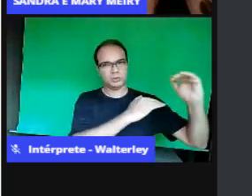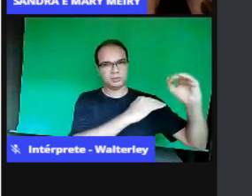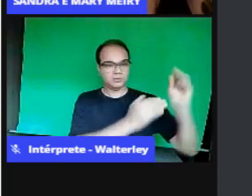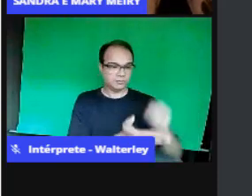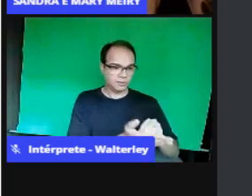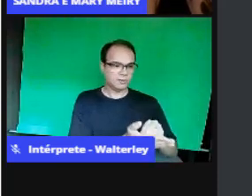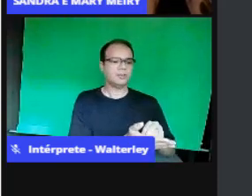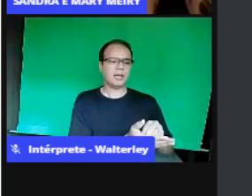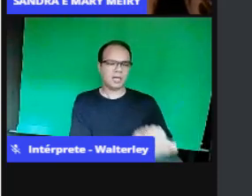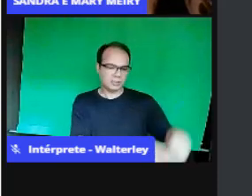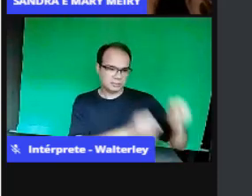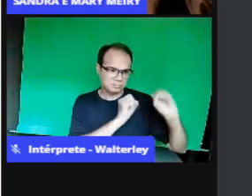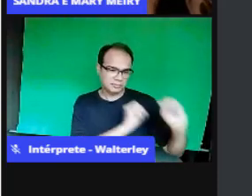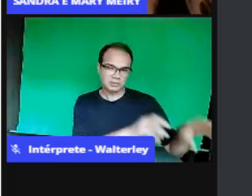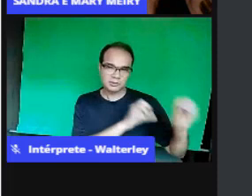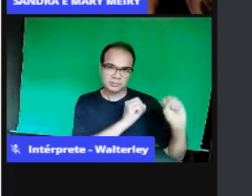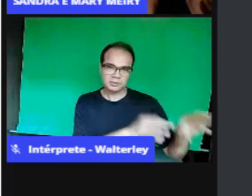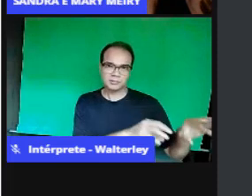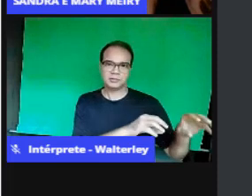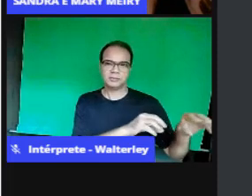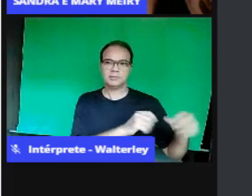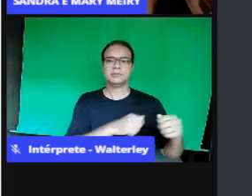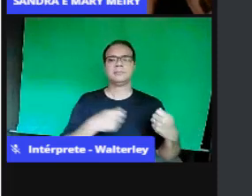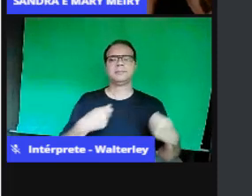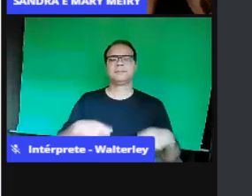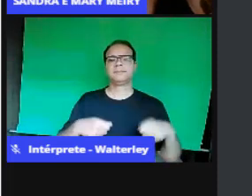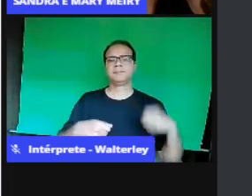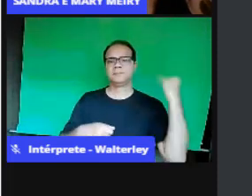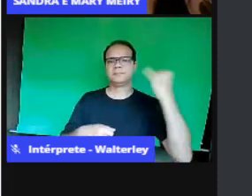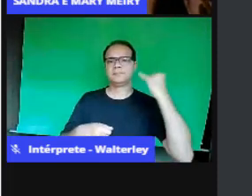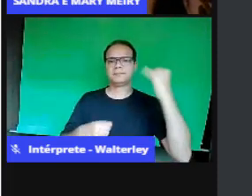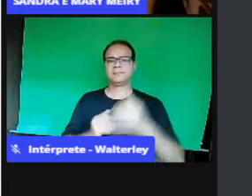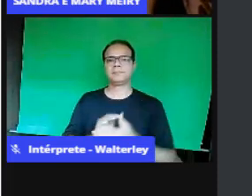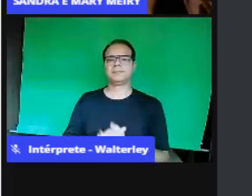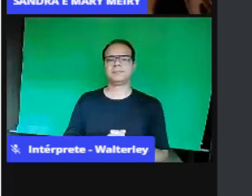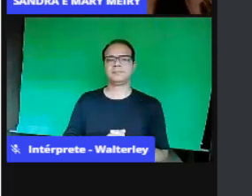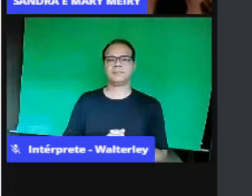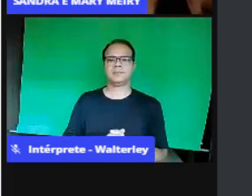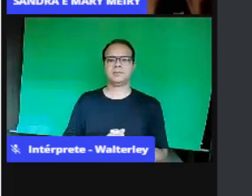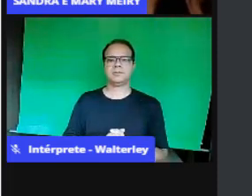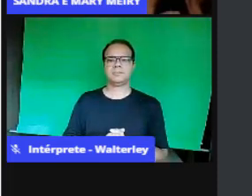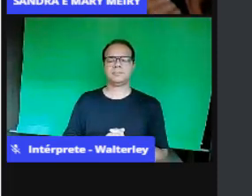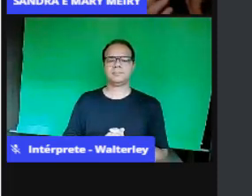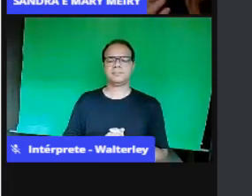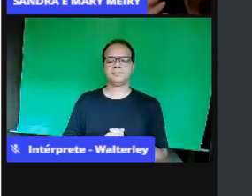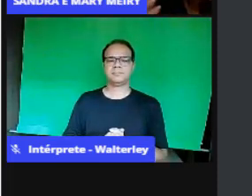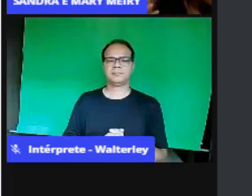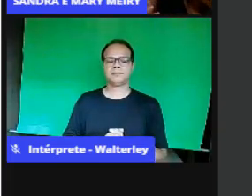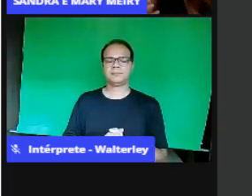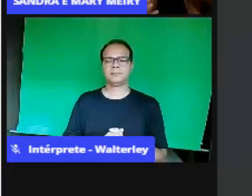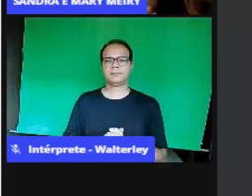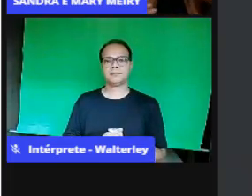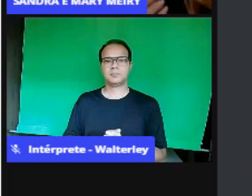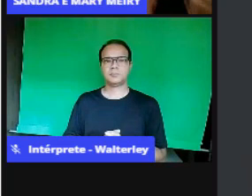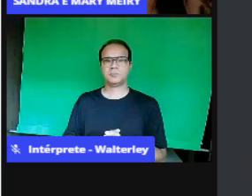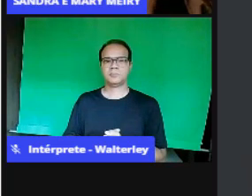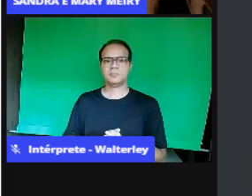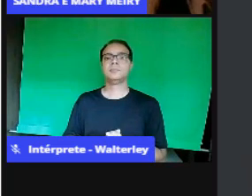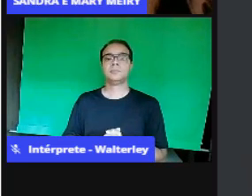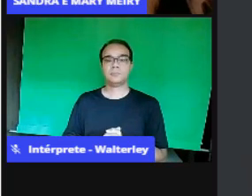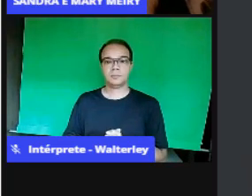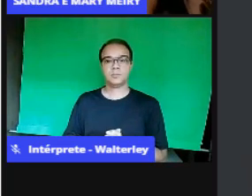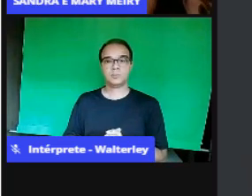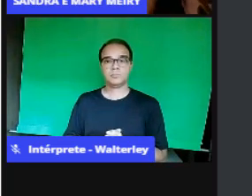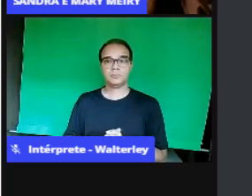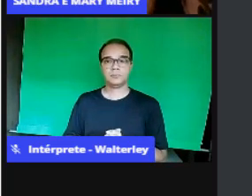para habilidades a serem adquiridas, né? E não fugindo do que eu falei no início. Nós